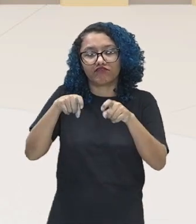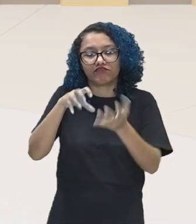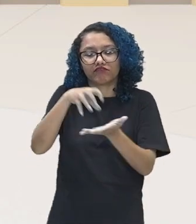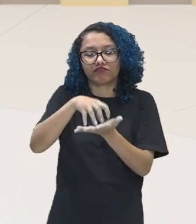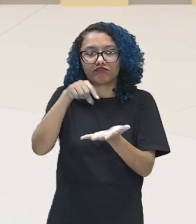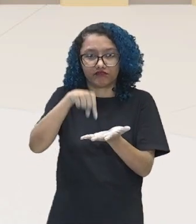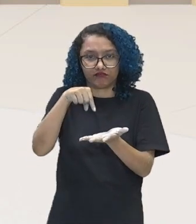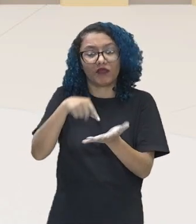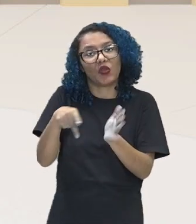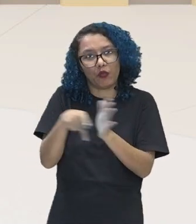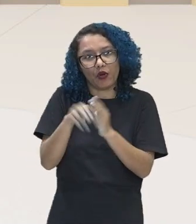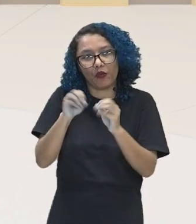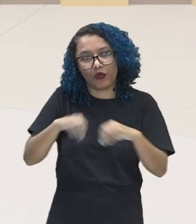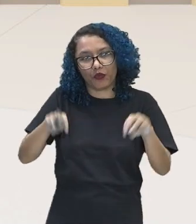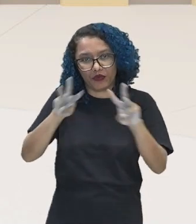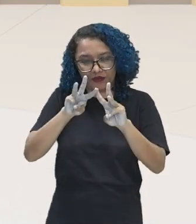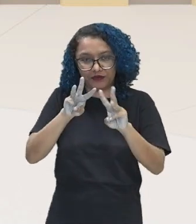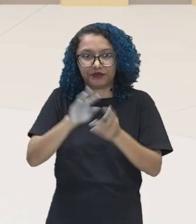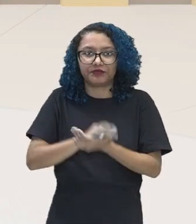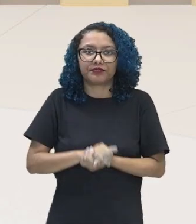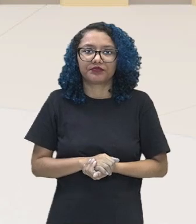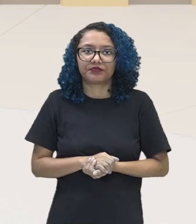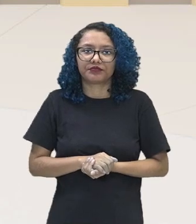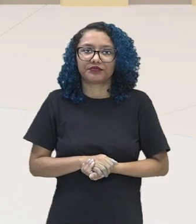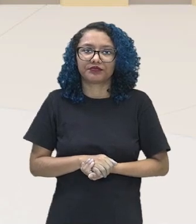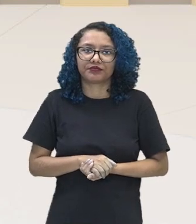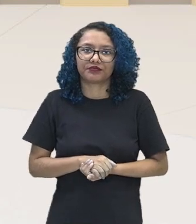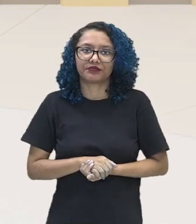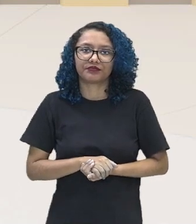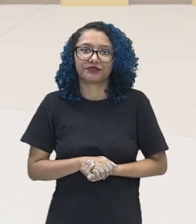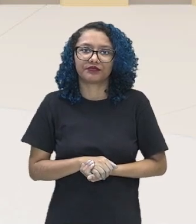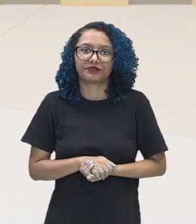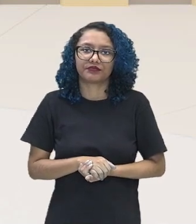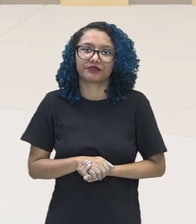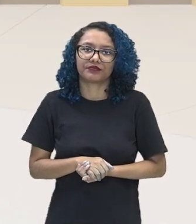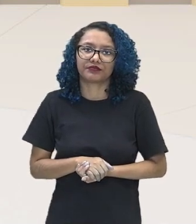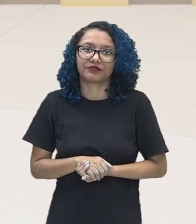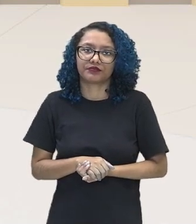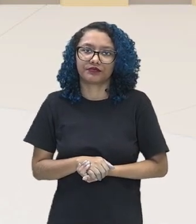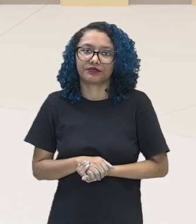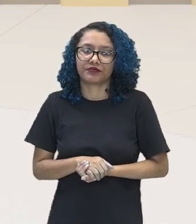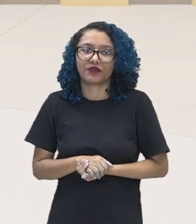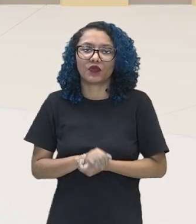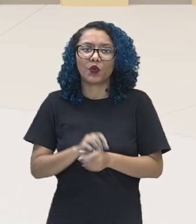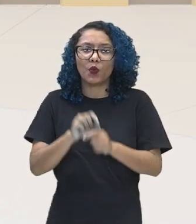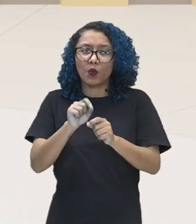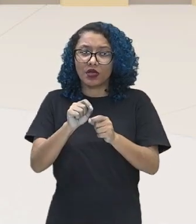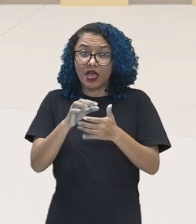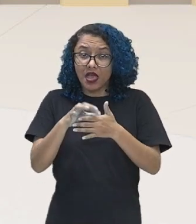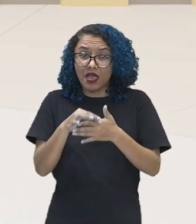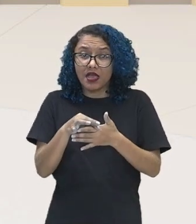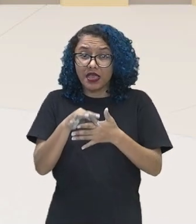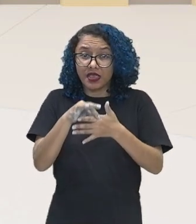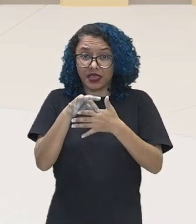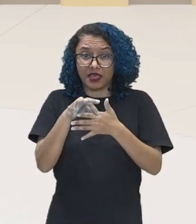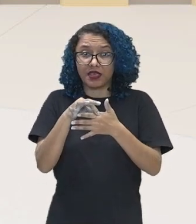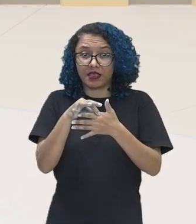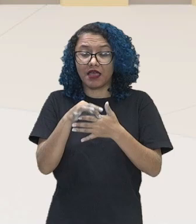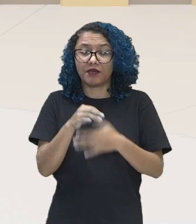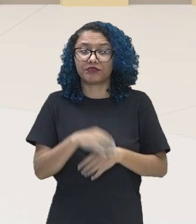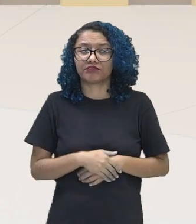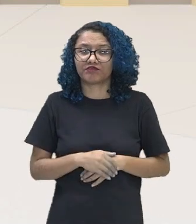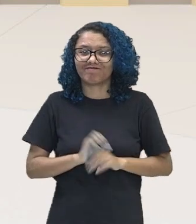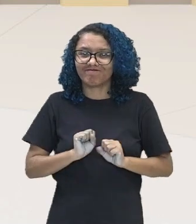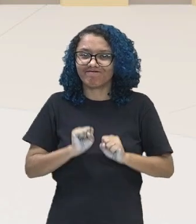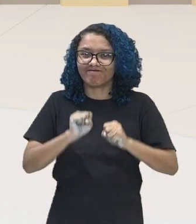das Nações Unidas, tá? Ela lidera esforços para a erradicação da fome e combate à pobreza.